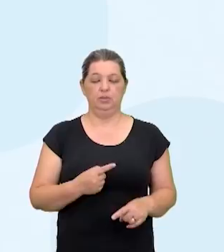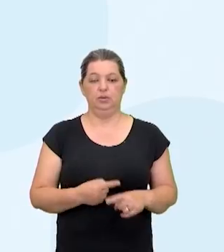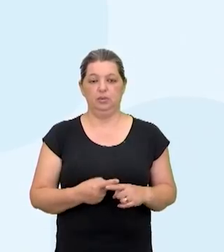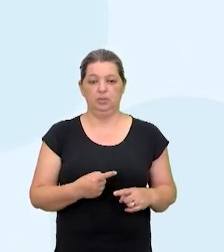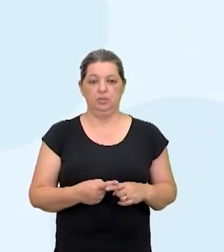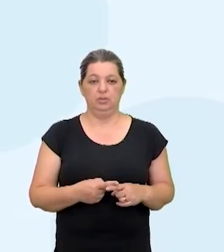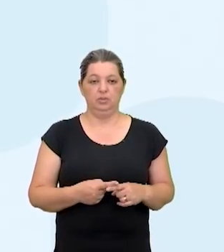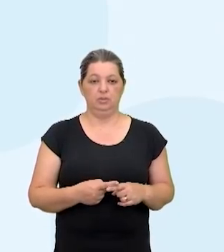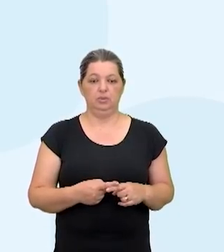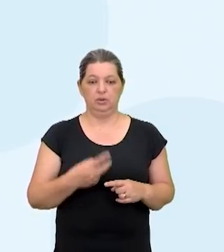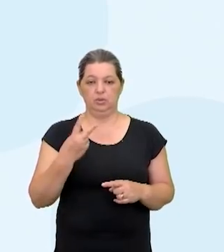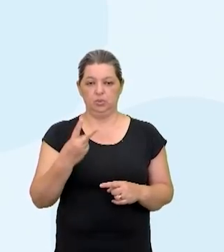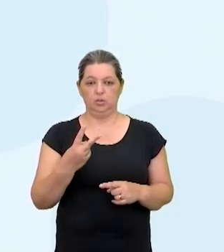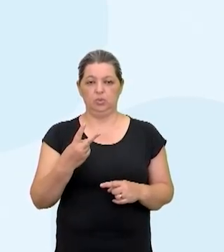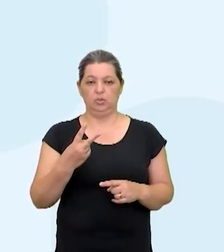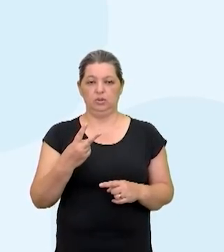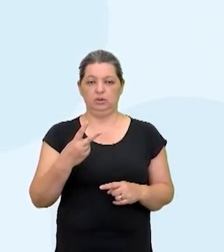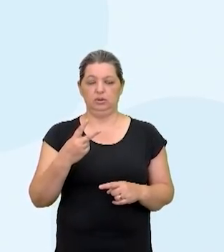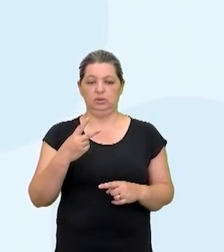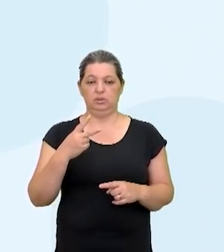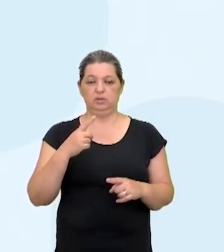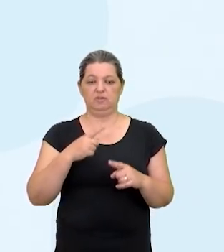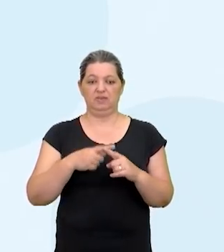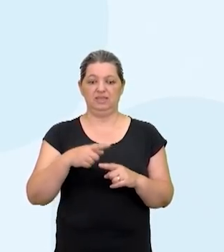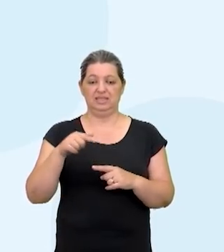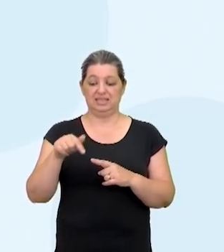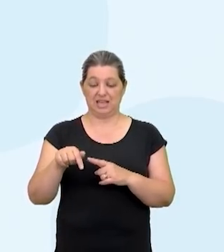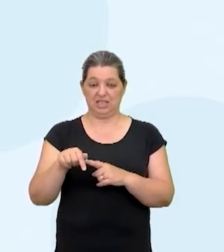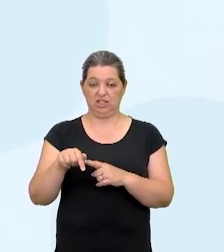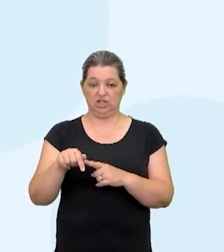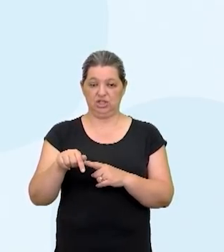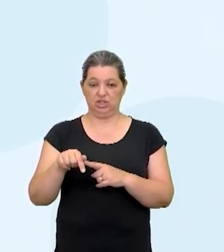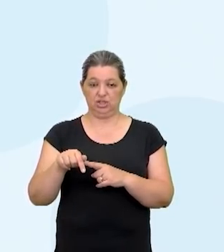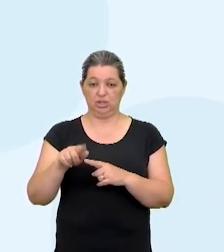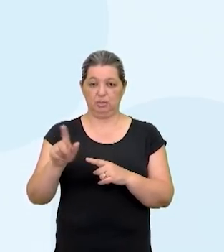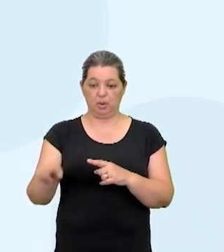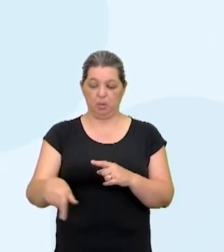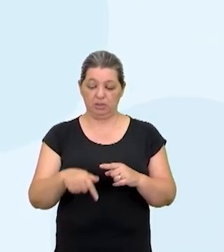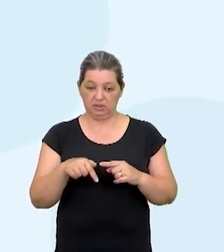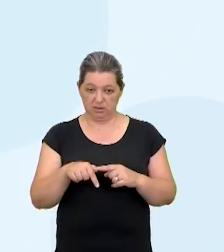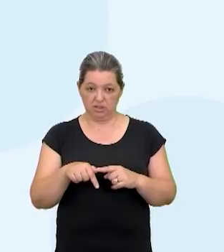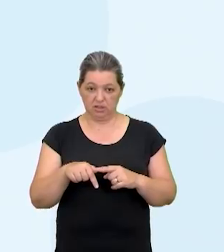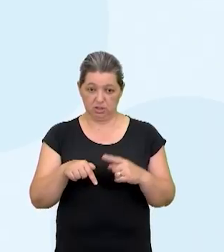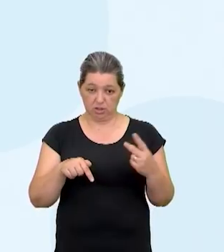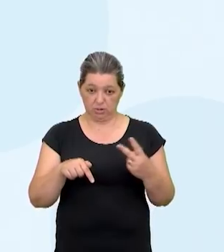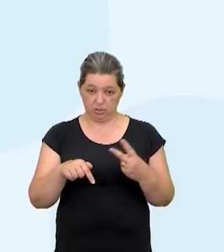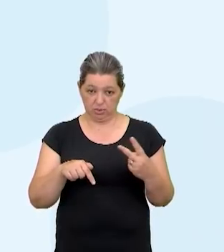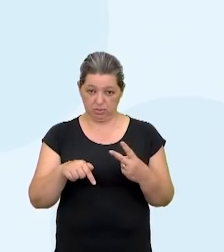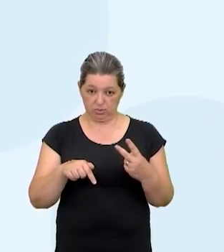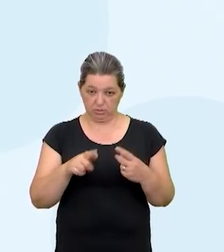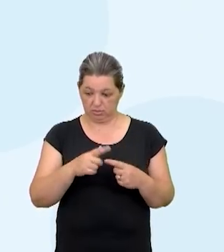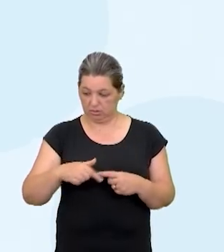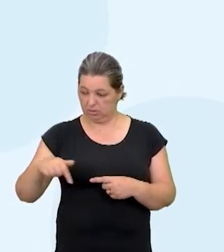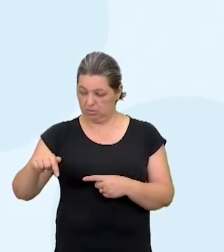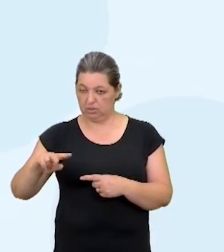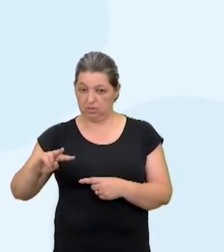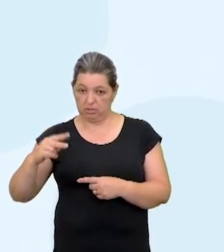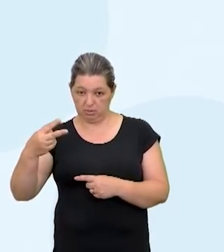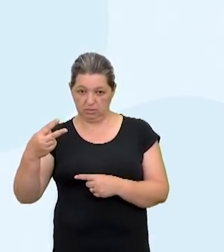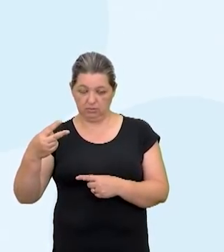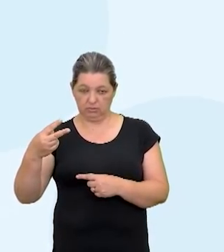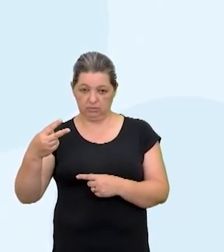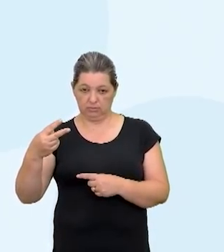pensar, ele é 2 vezes quem? É 2 vezes o 7. Então, esse 7 é o meu segundo termo. Esse 7 é quem vai estar elevado ao